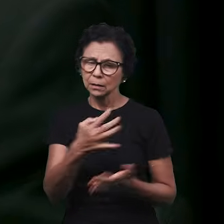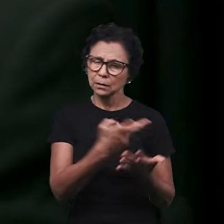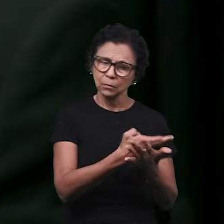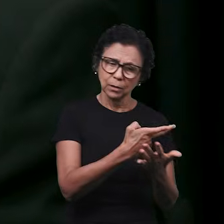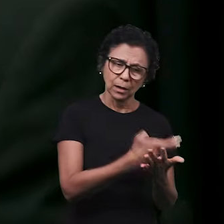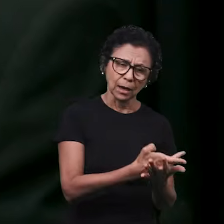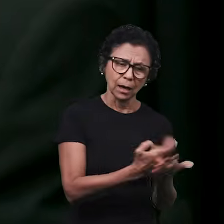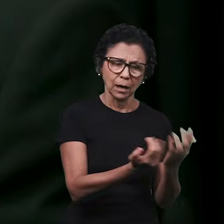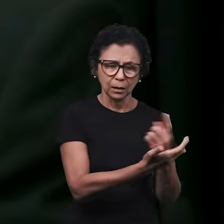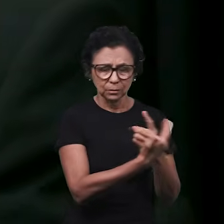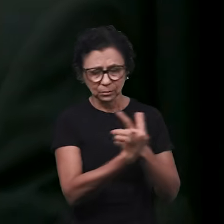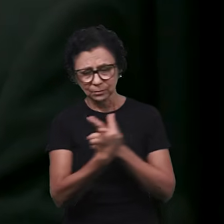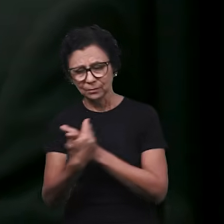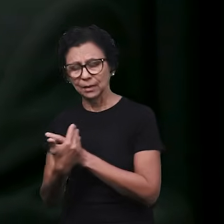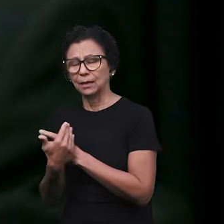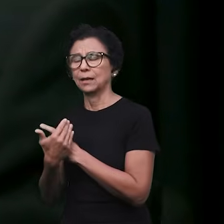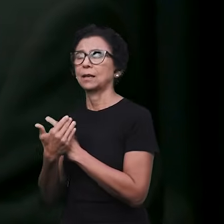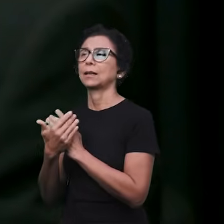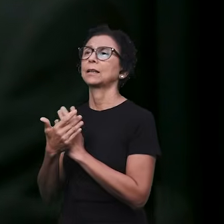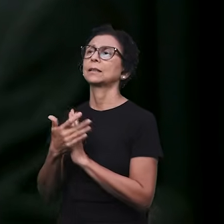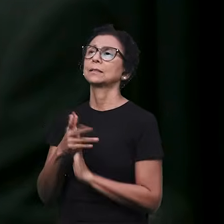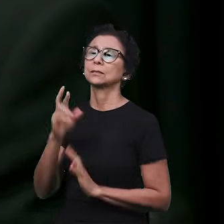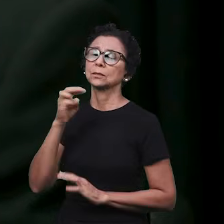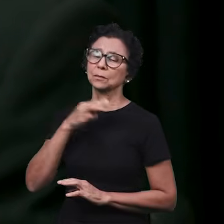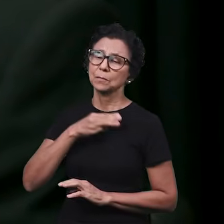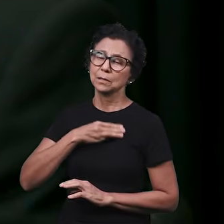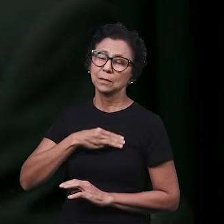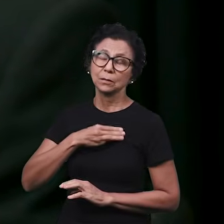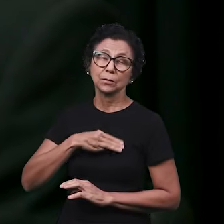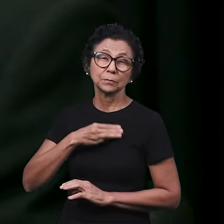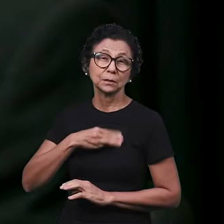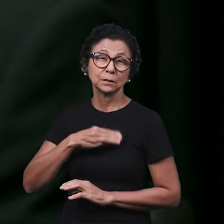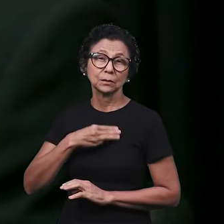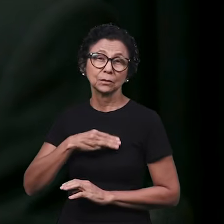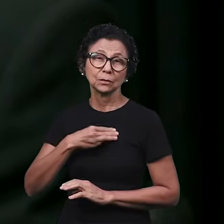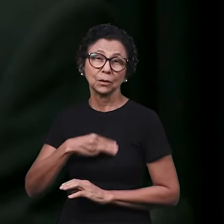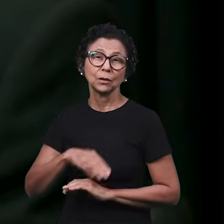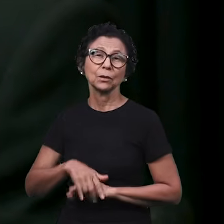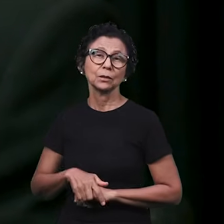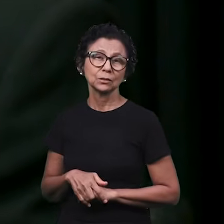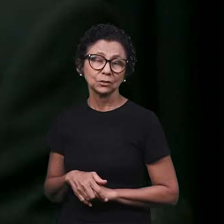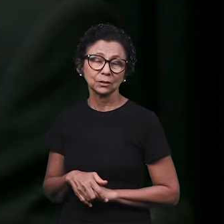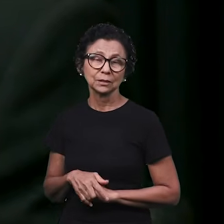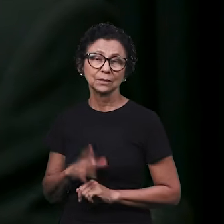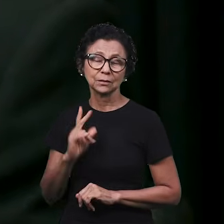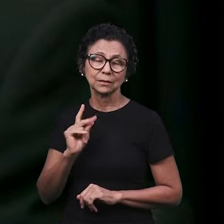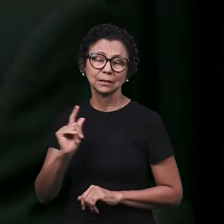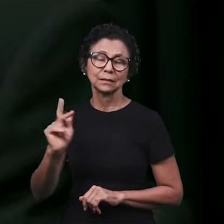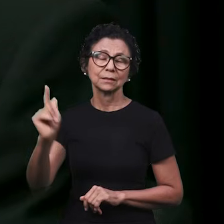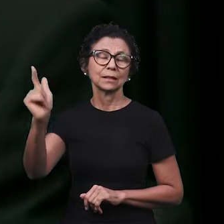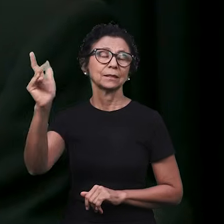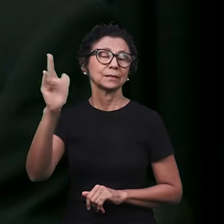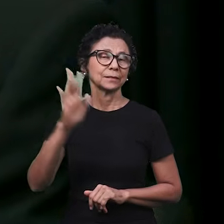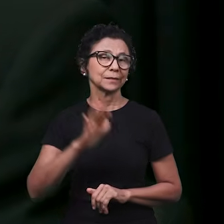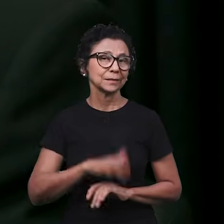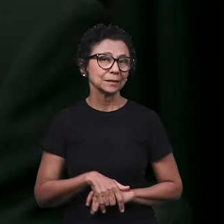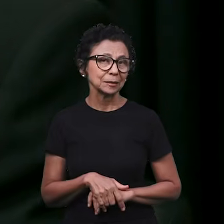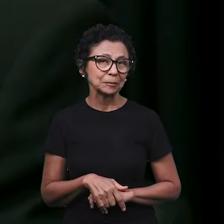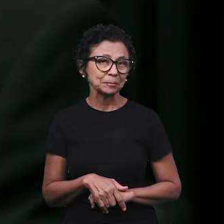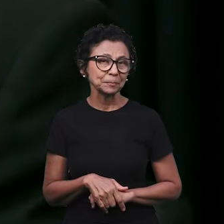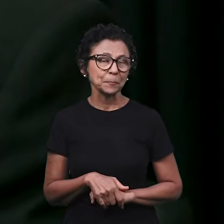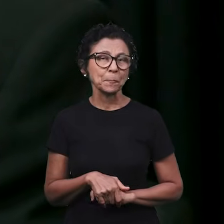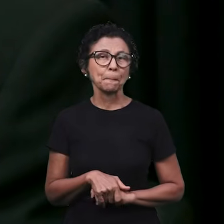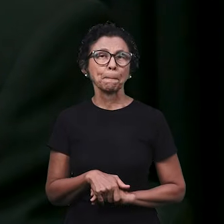Tem misericórdia, né? As misericórdias do Senhor são a causa de não sermos consumidos. Elas não têm fim. E,